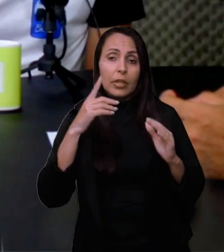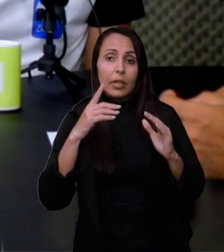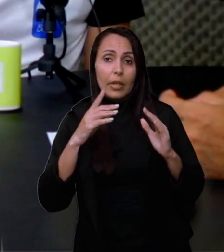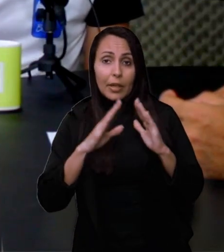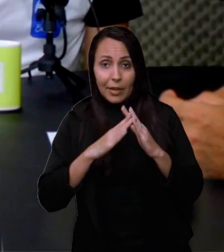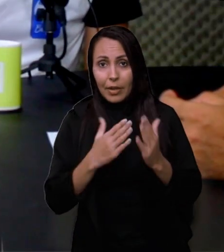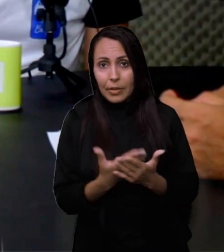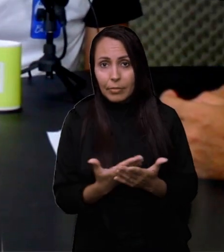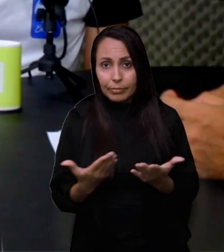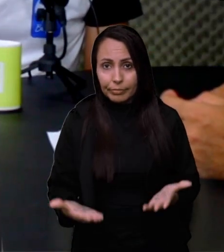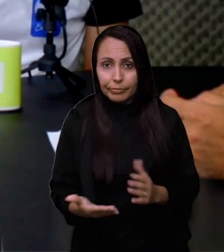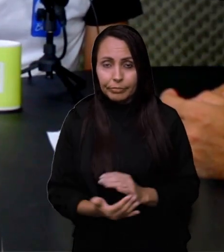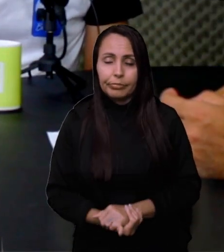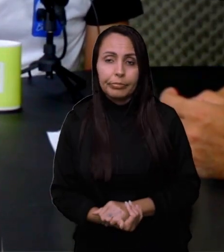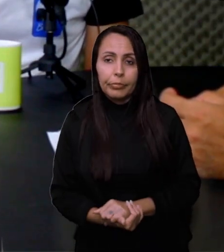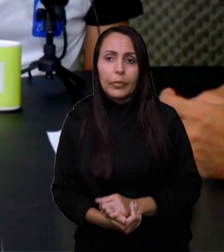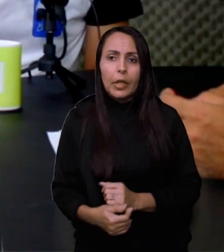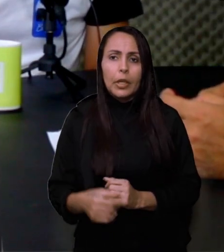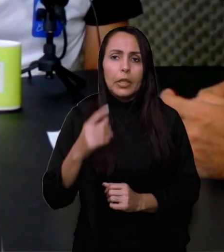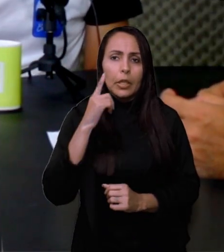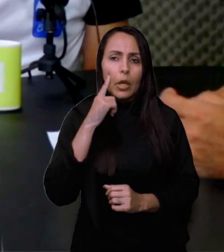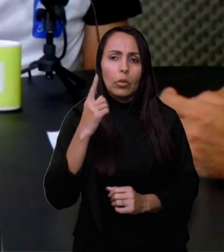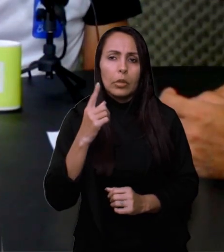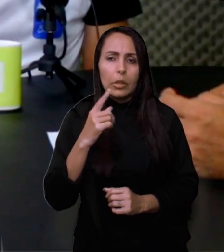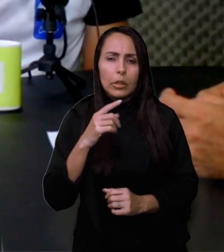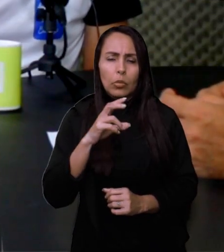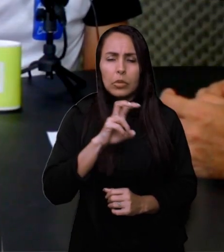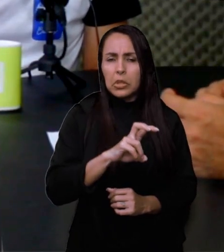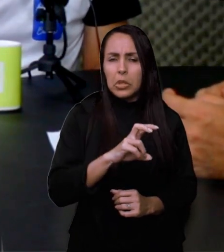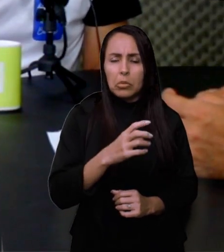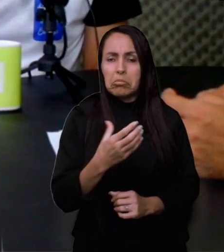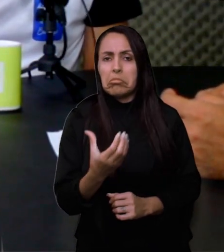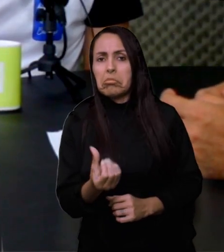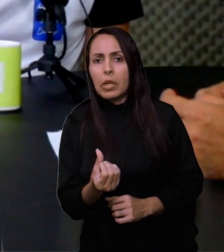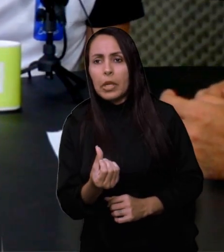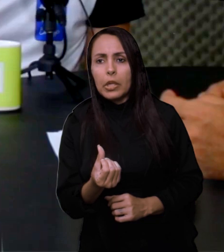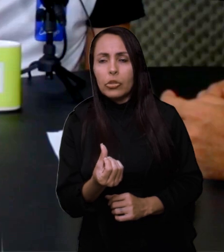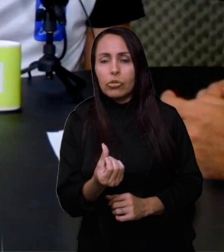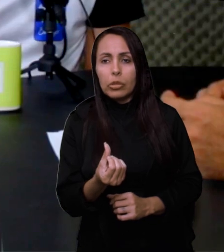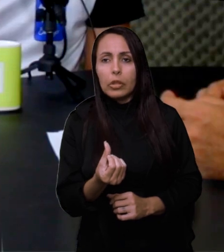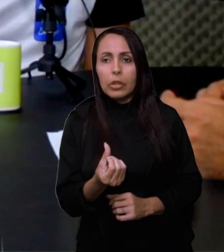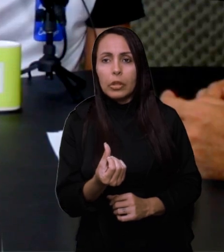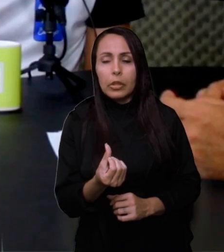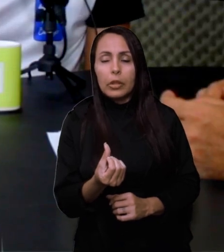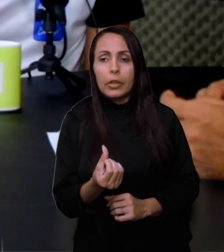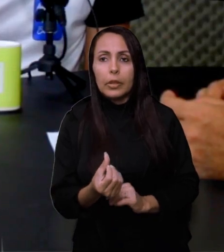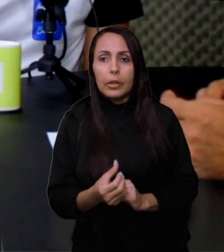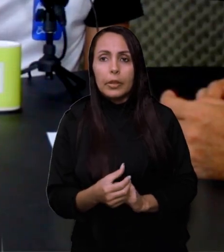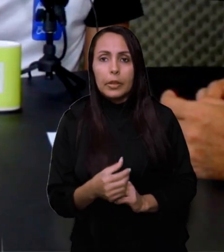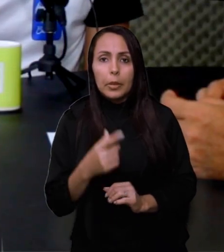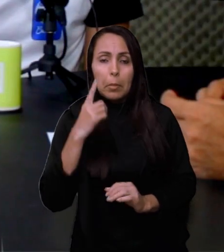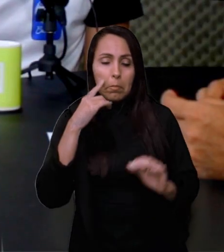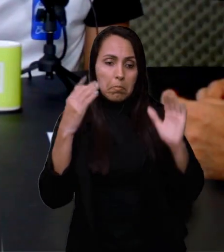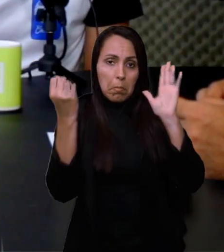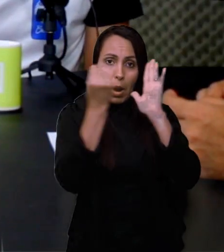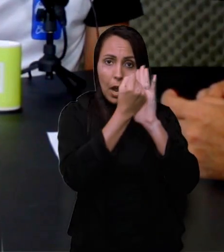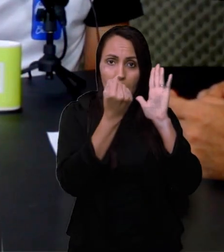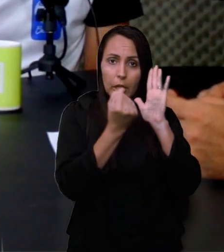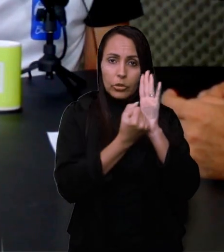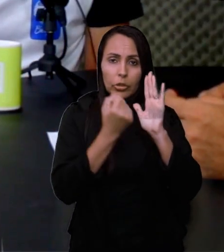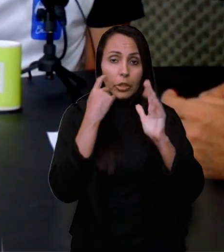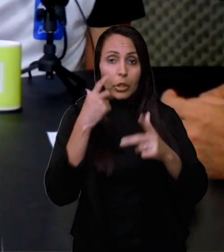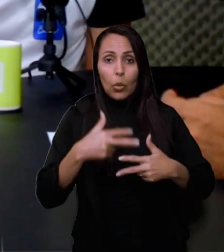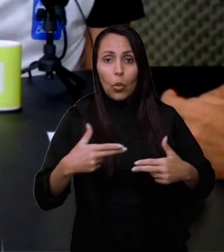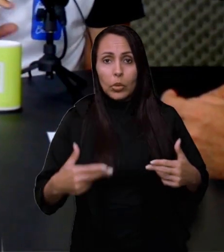gente. Escolham aí 5, 6, não precisa muito não, 5 ou 6 marcas de coisas